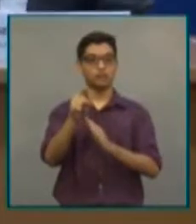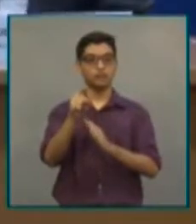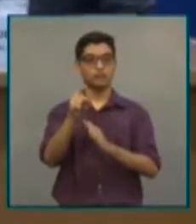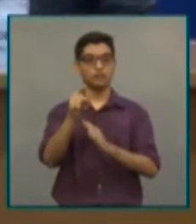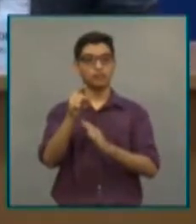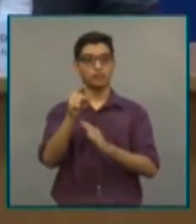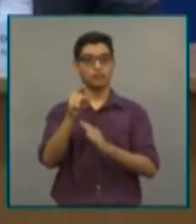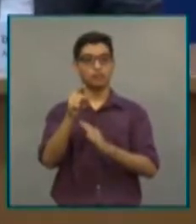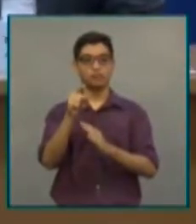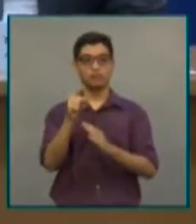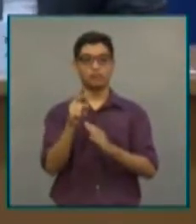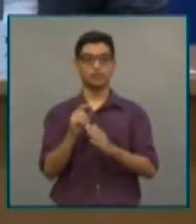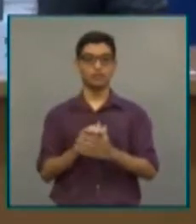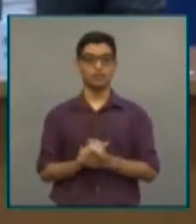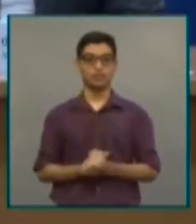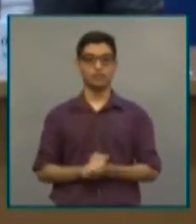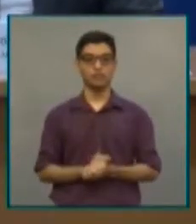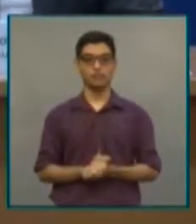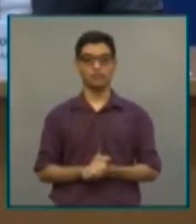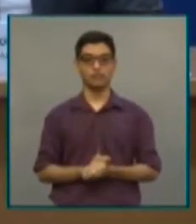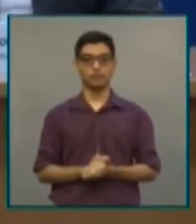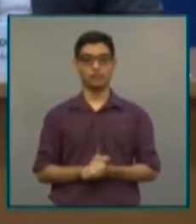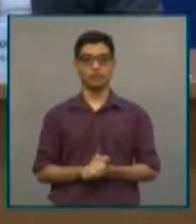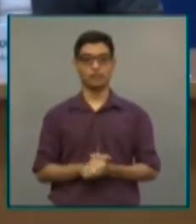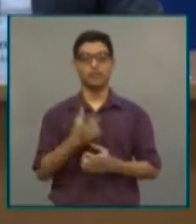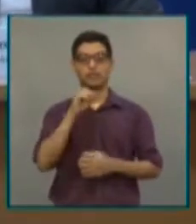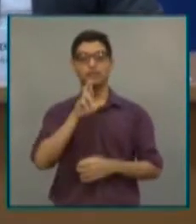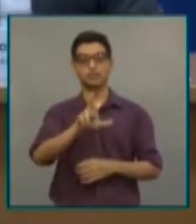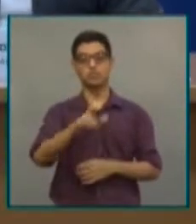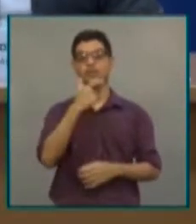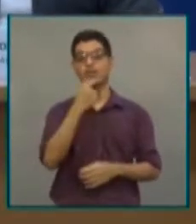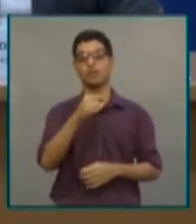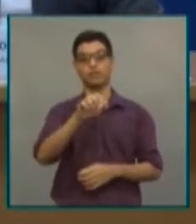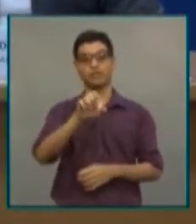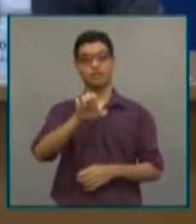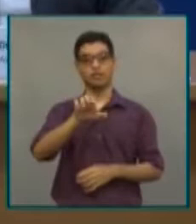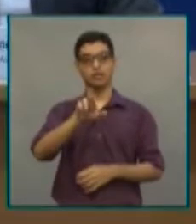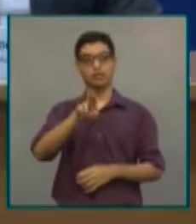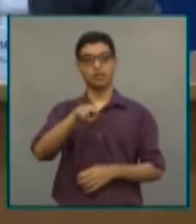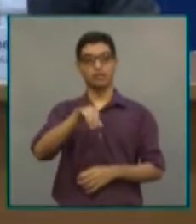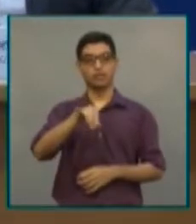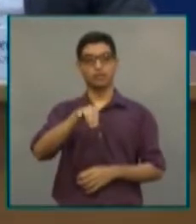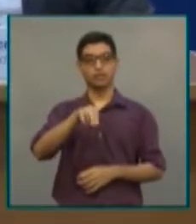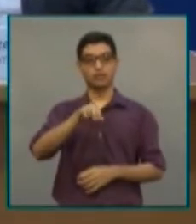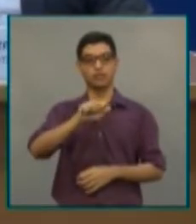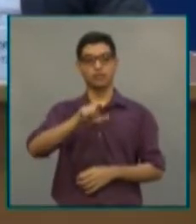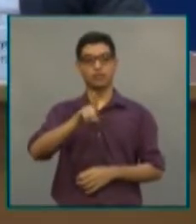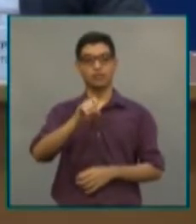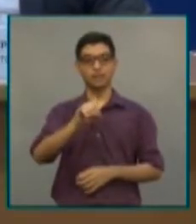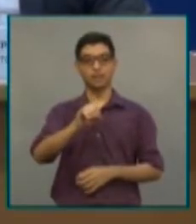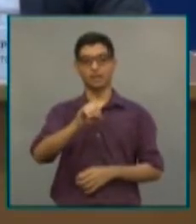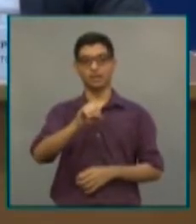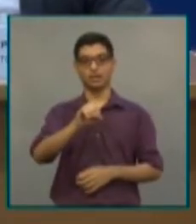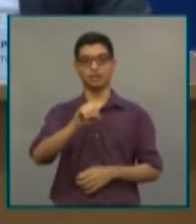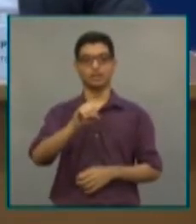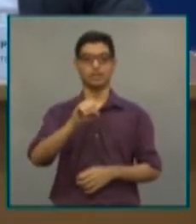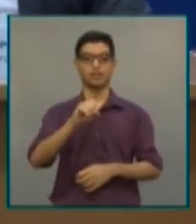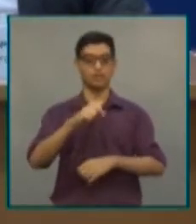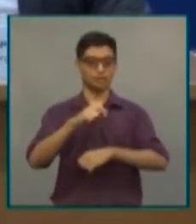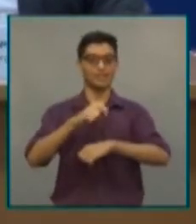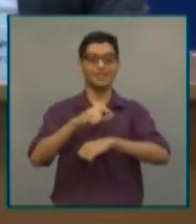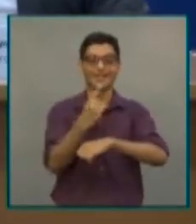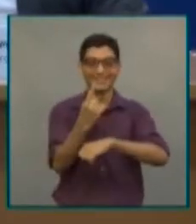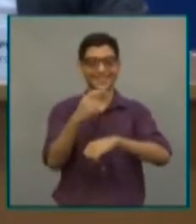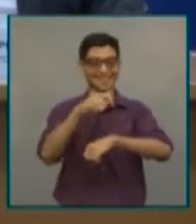e que será respondida pelo candidato Erinaldo Dantas. Lembramos que o candidato terá 1 minuto e 30 segundos para responder e temos ali